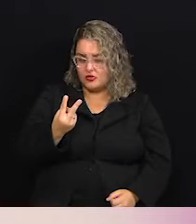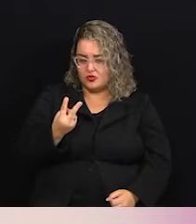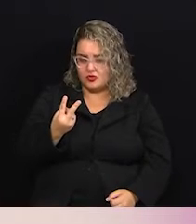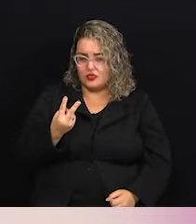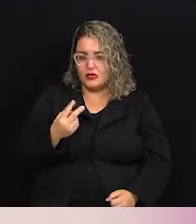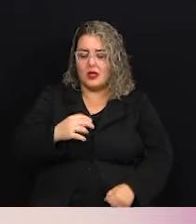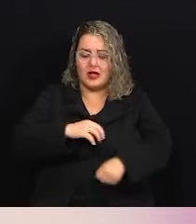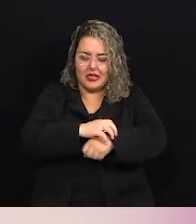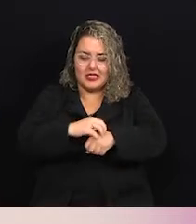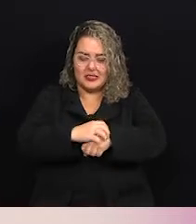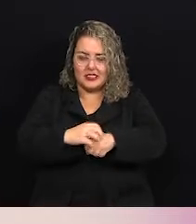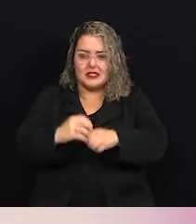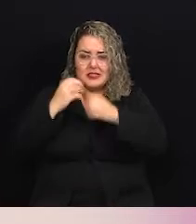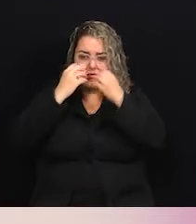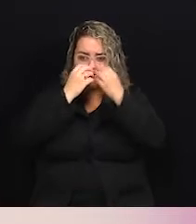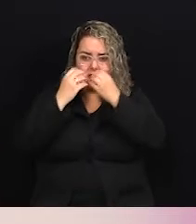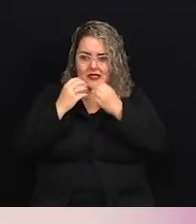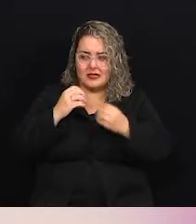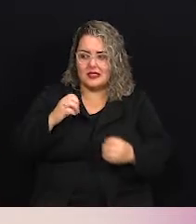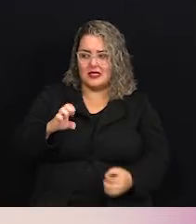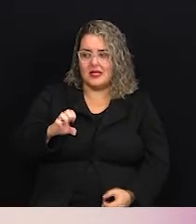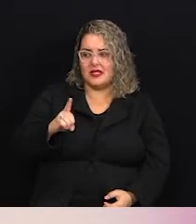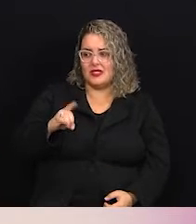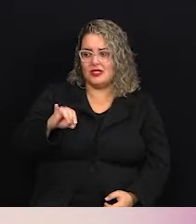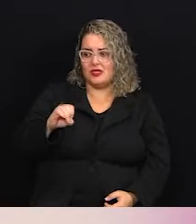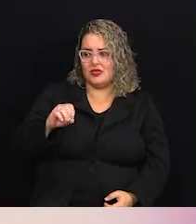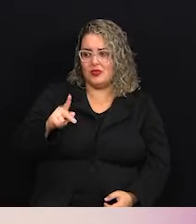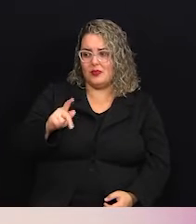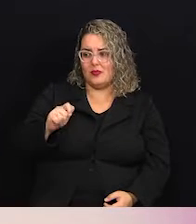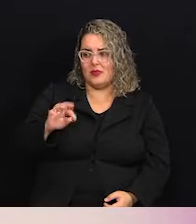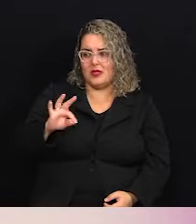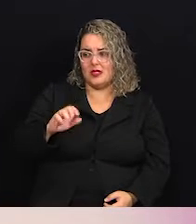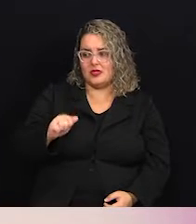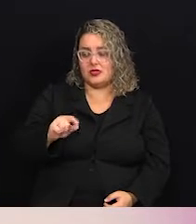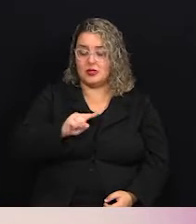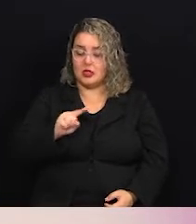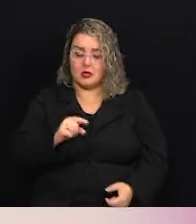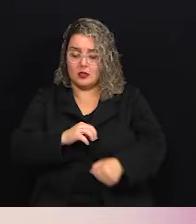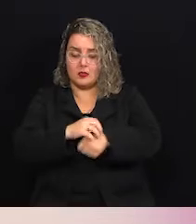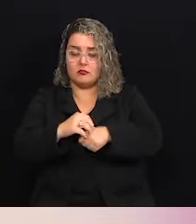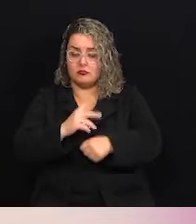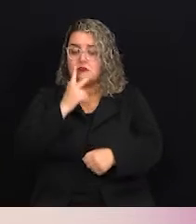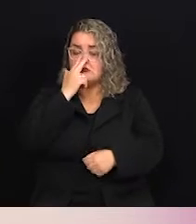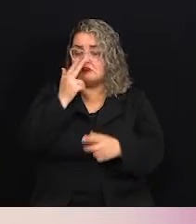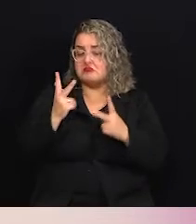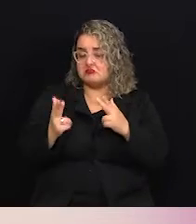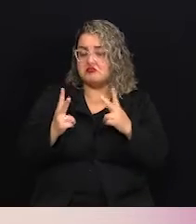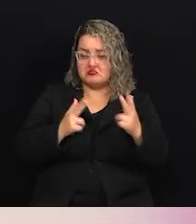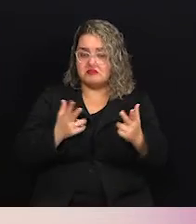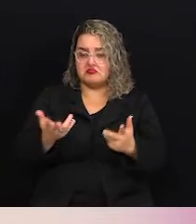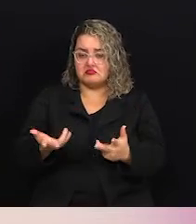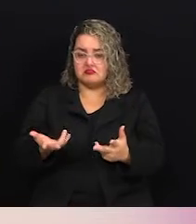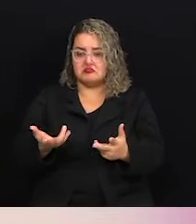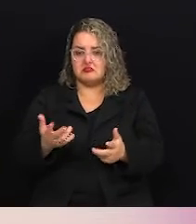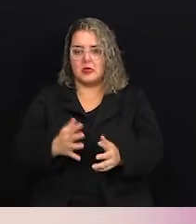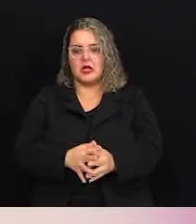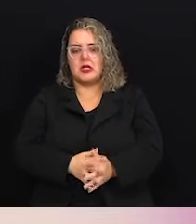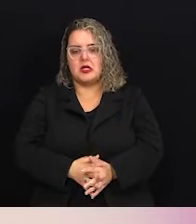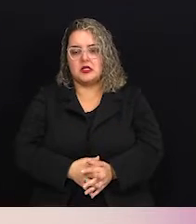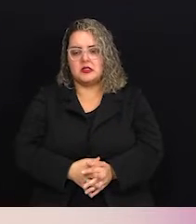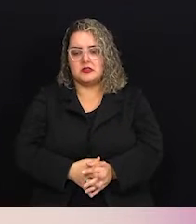rinites. A rinite alérgica é a rinite que a gente chama de idiopática, que é a rinite não alérgica, que são muito parecidas.